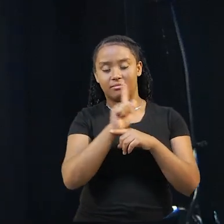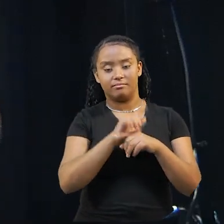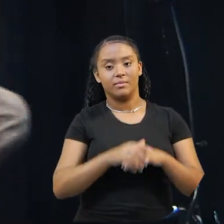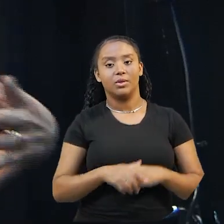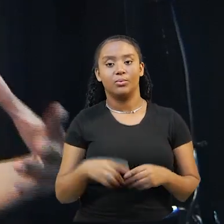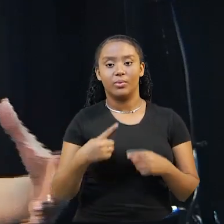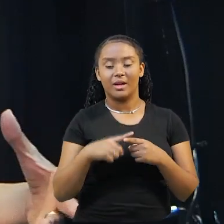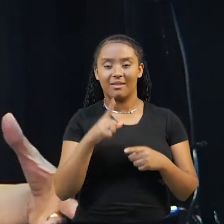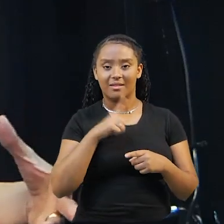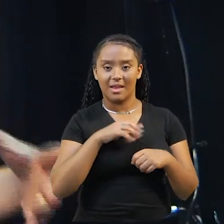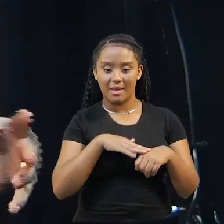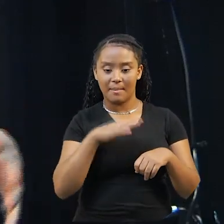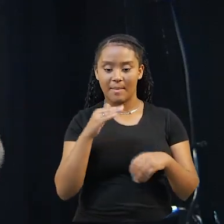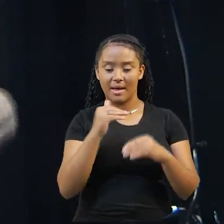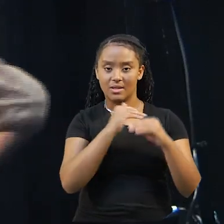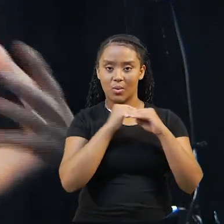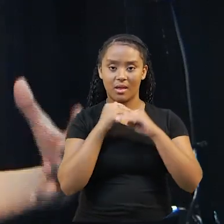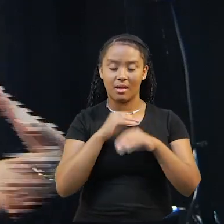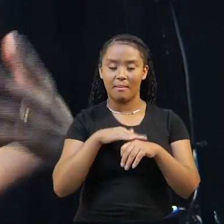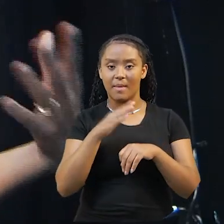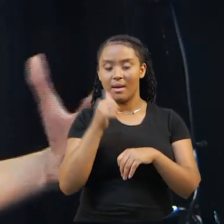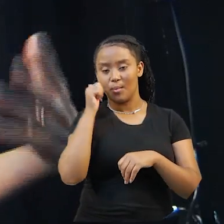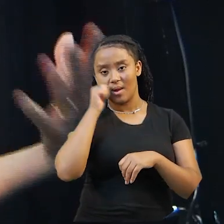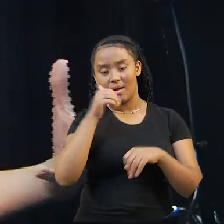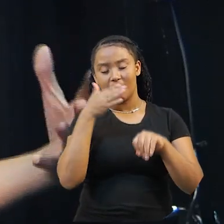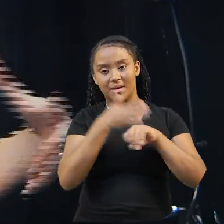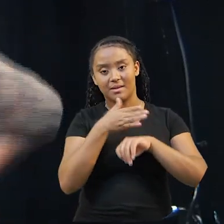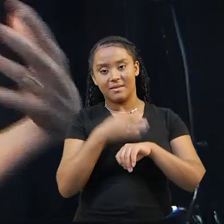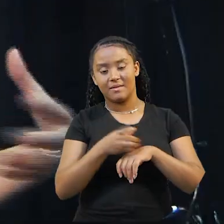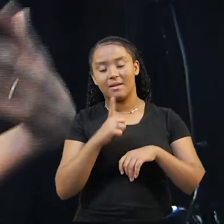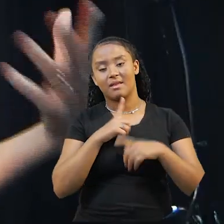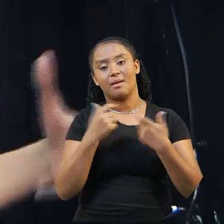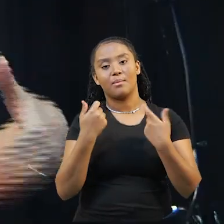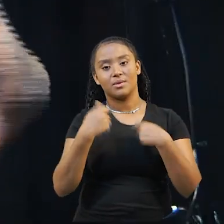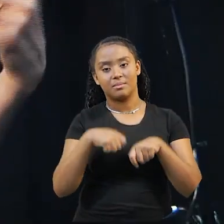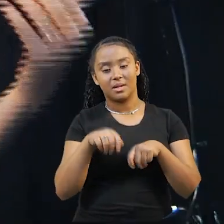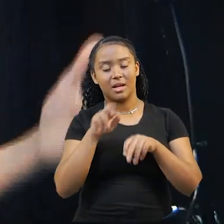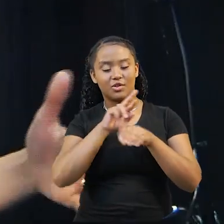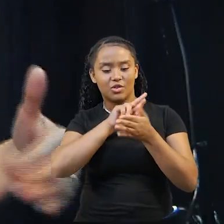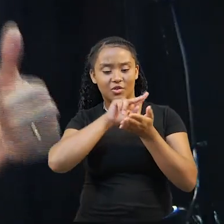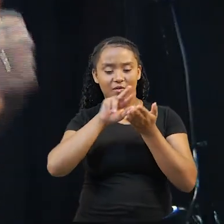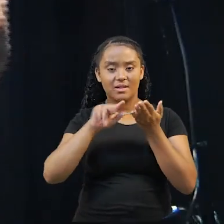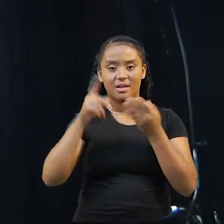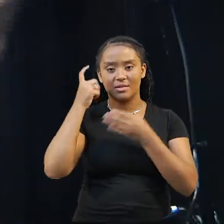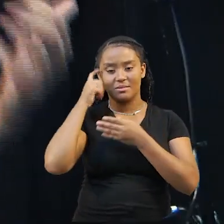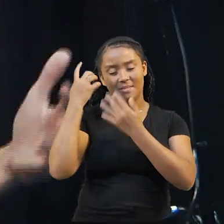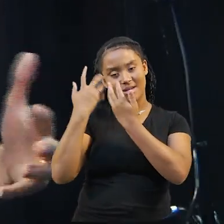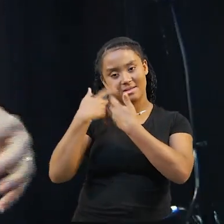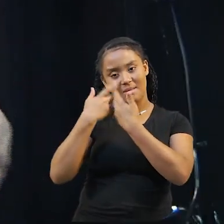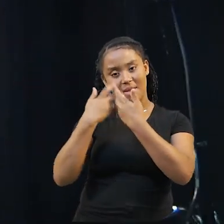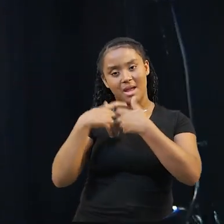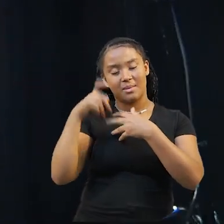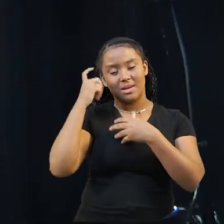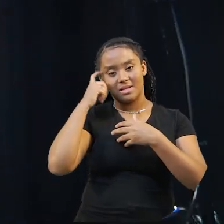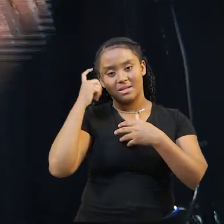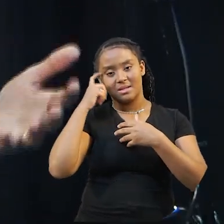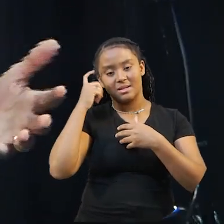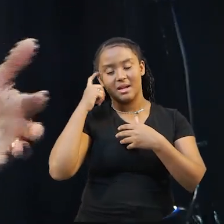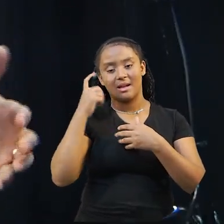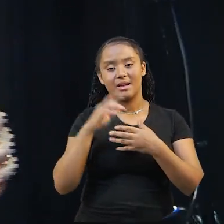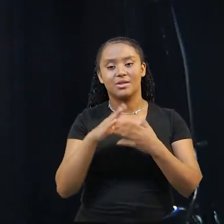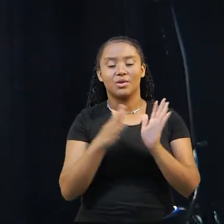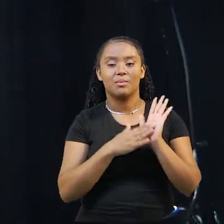equidade, mais mulheres participando, a gente vai ter a possibilidade de mais diversidade de pensamentos, de propostas, né?